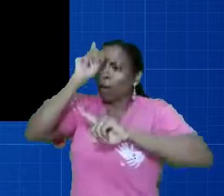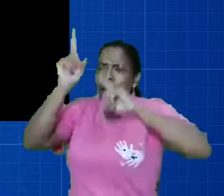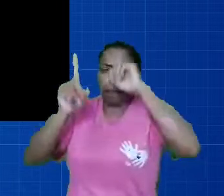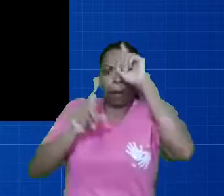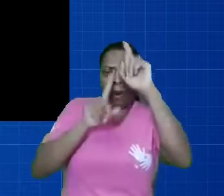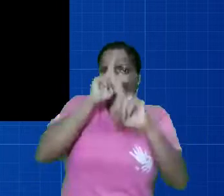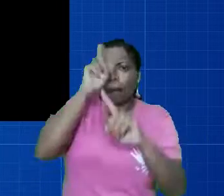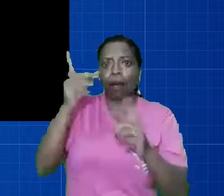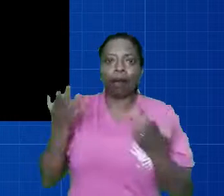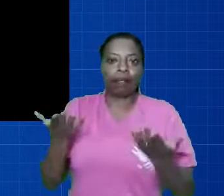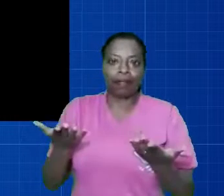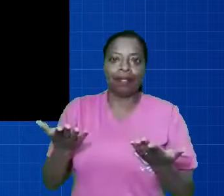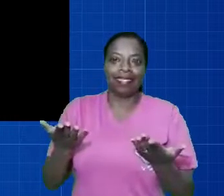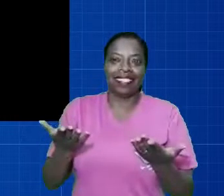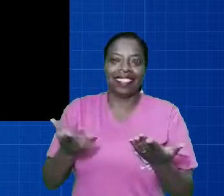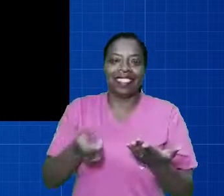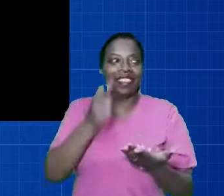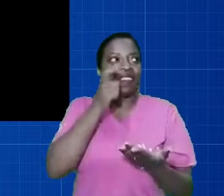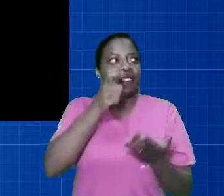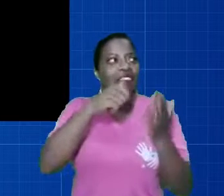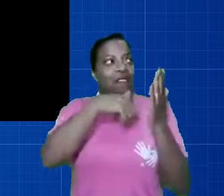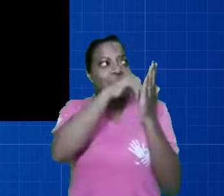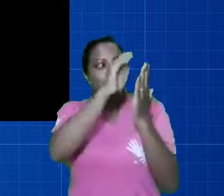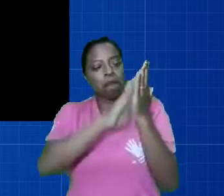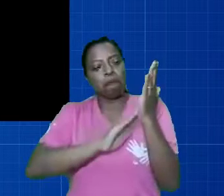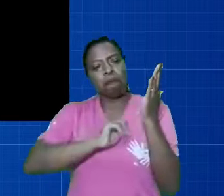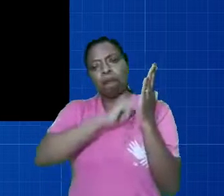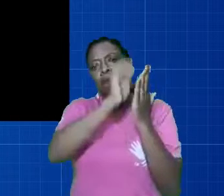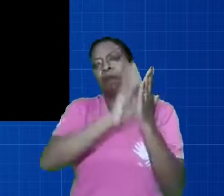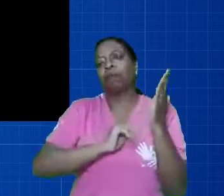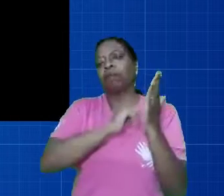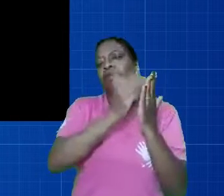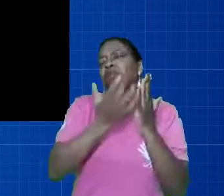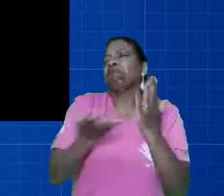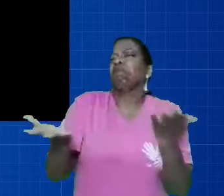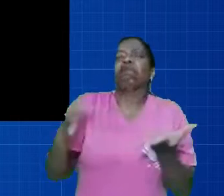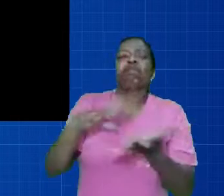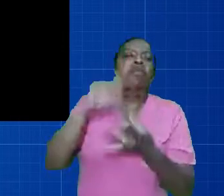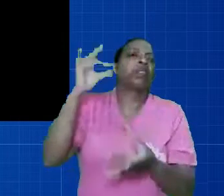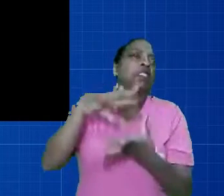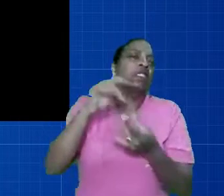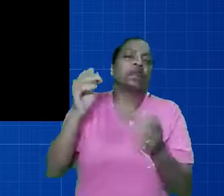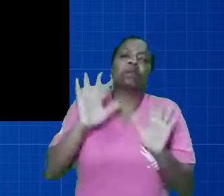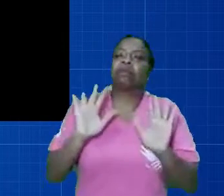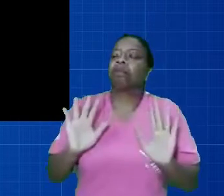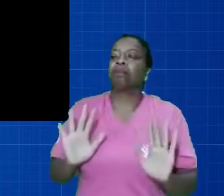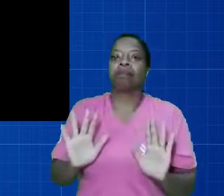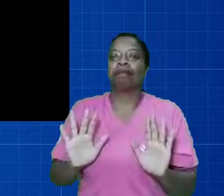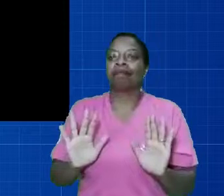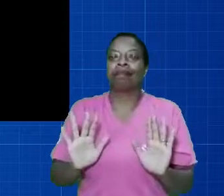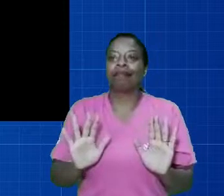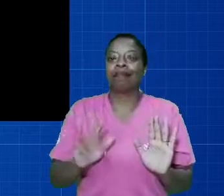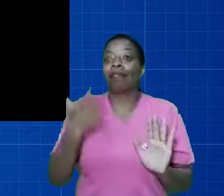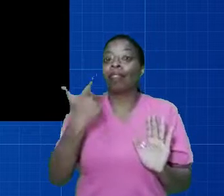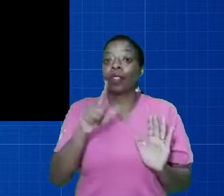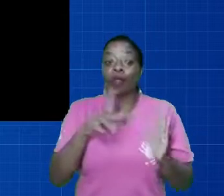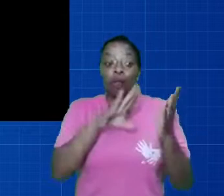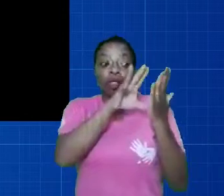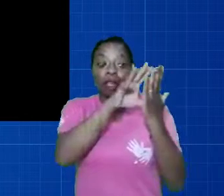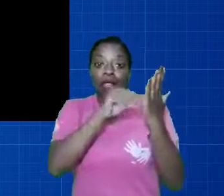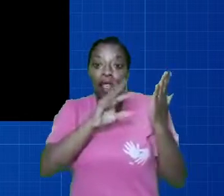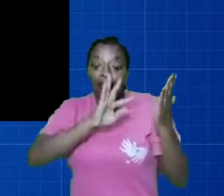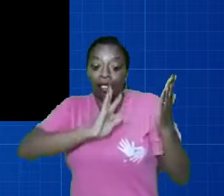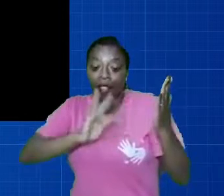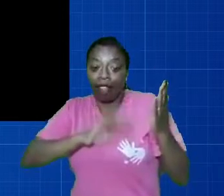né. Só notar que a pintura ali é uma abstração, né, ela, então não é um ensino de técnica,